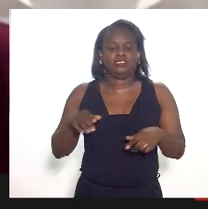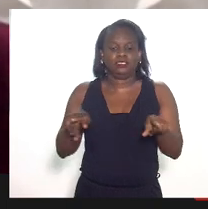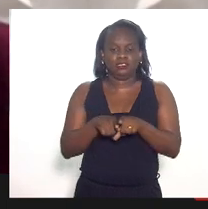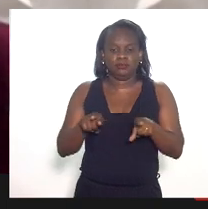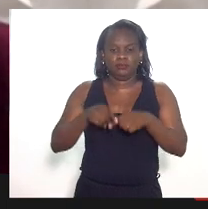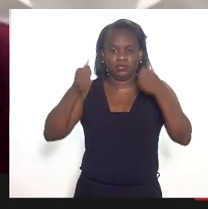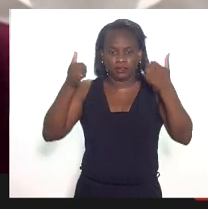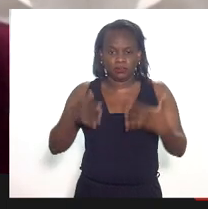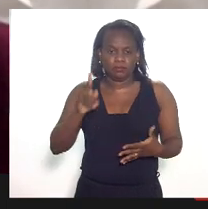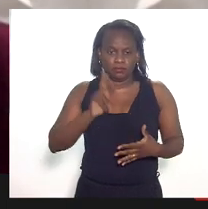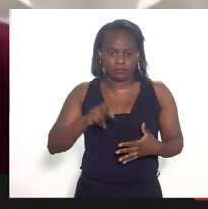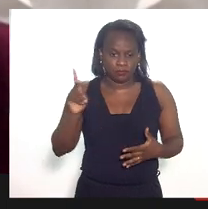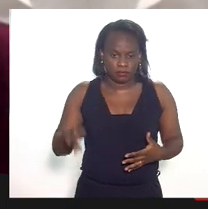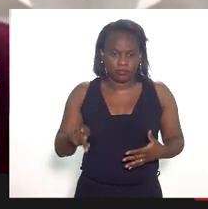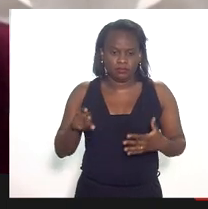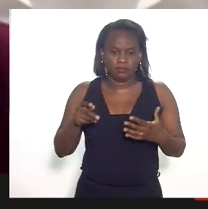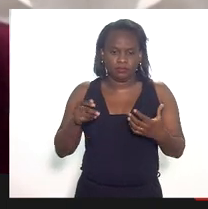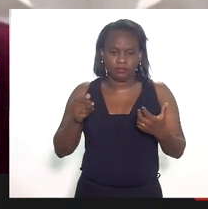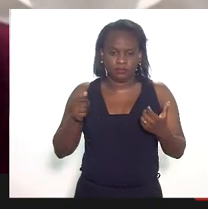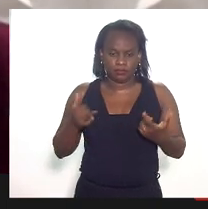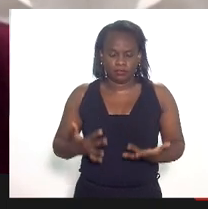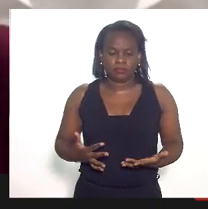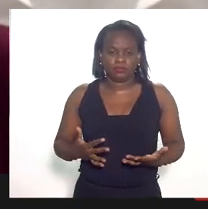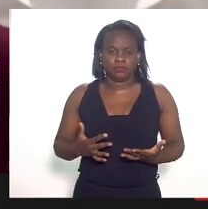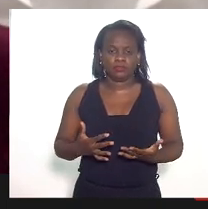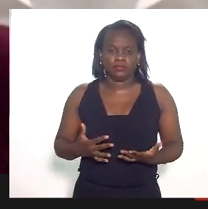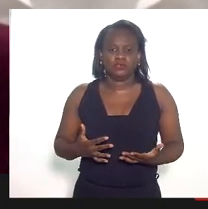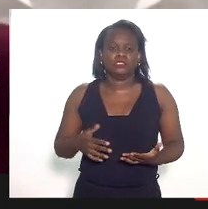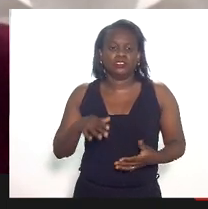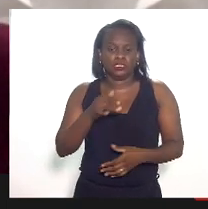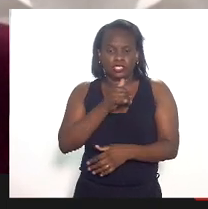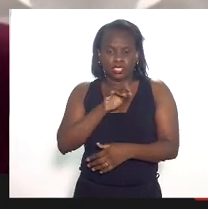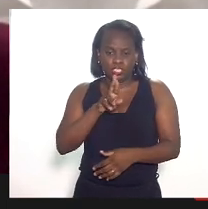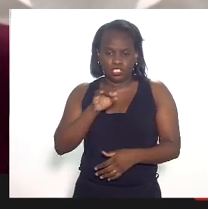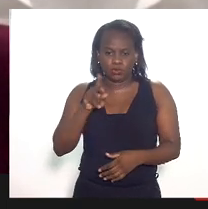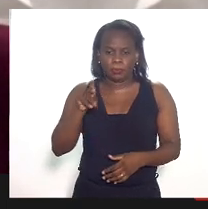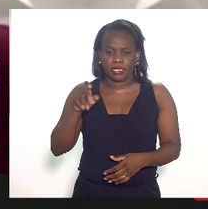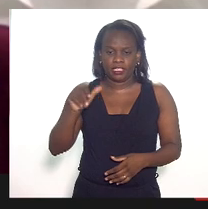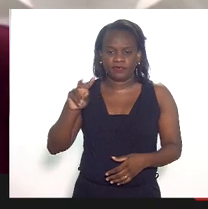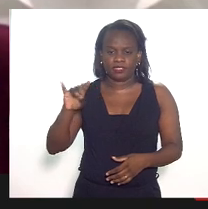a professora Gunnar, o Rio pela vida.